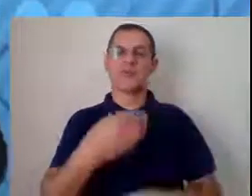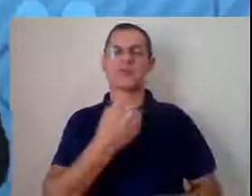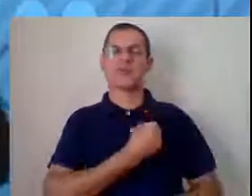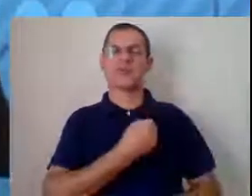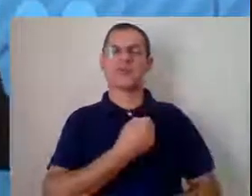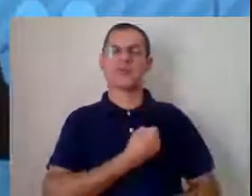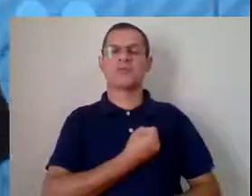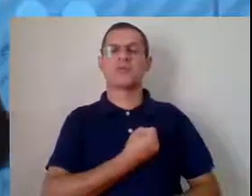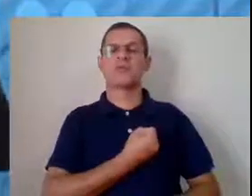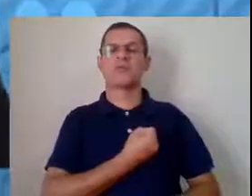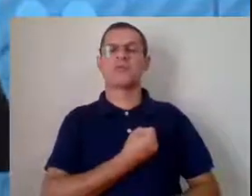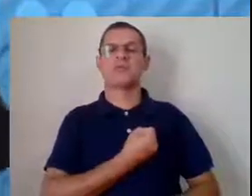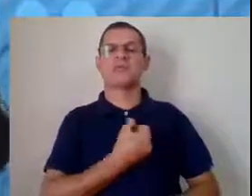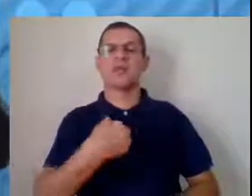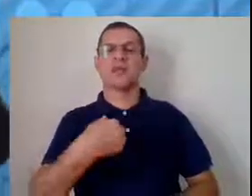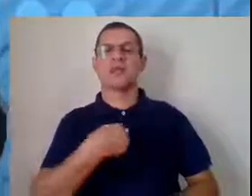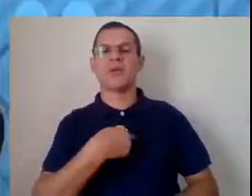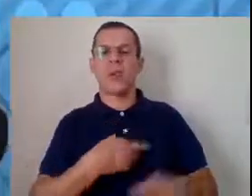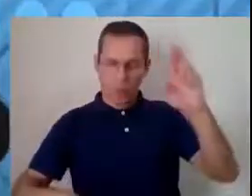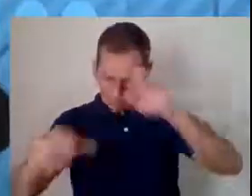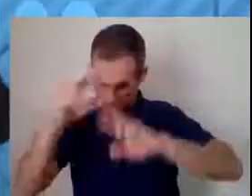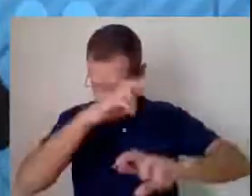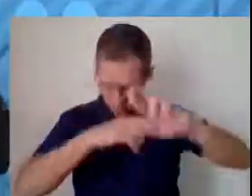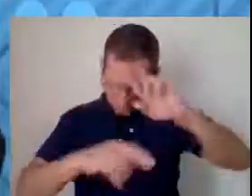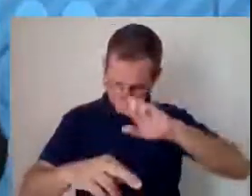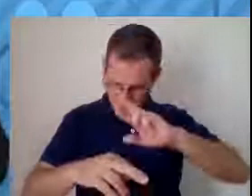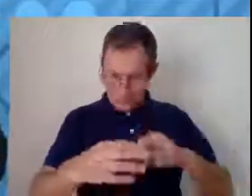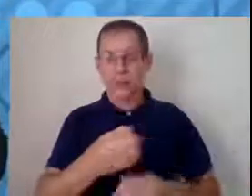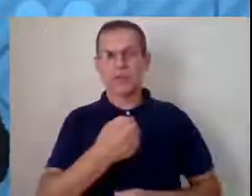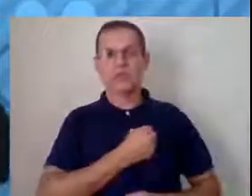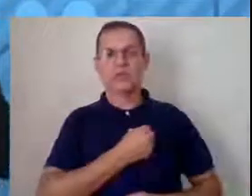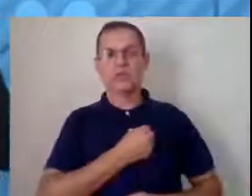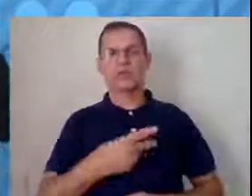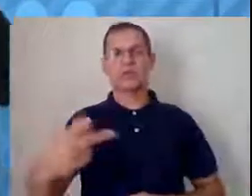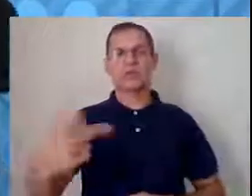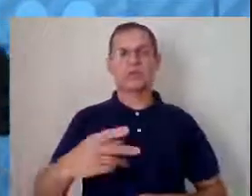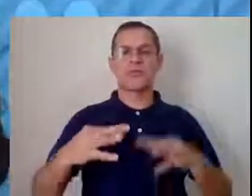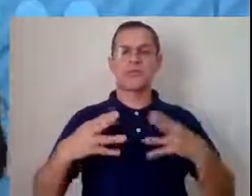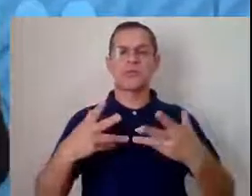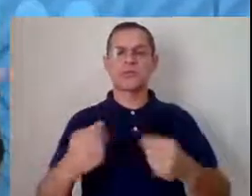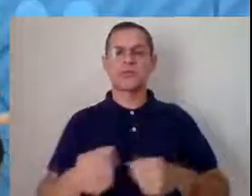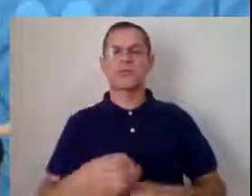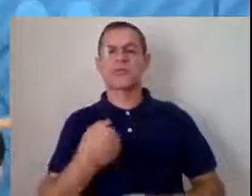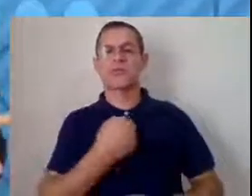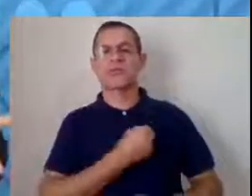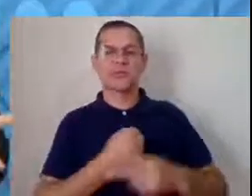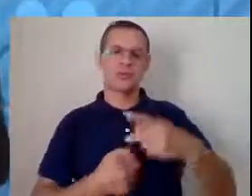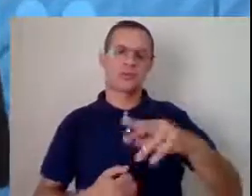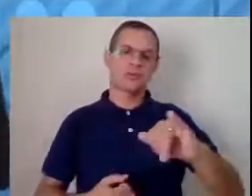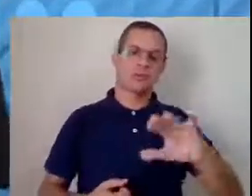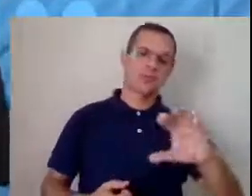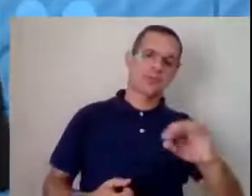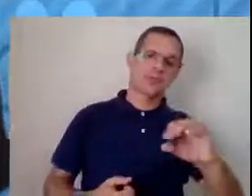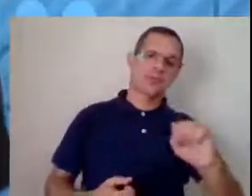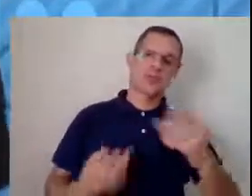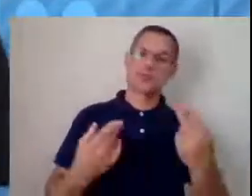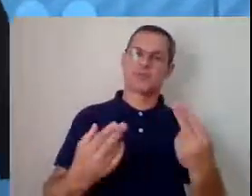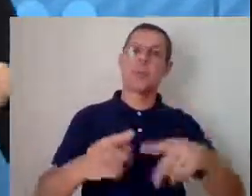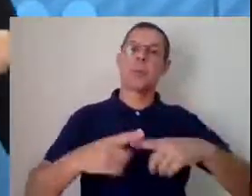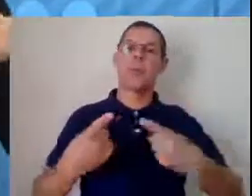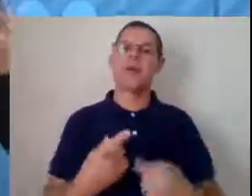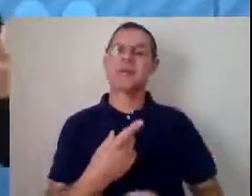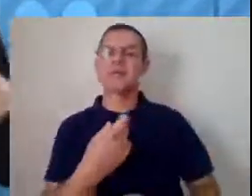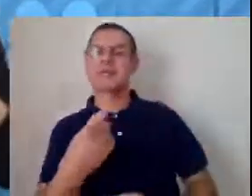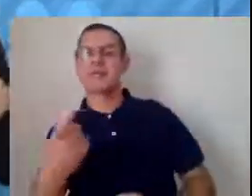números e eu estou analisando os números primos. Todos em comum são primos, né? Mas